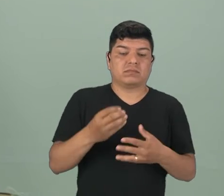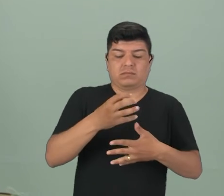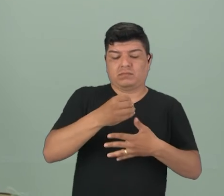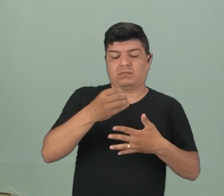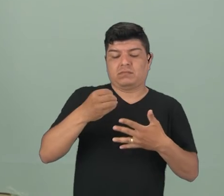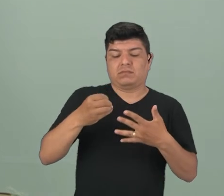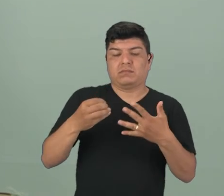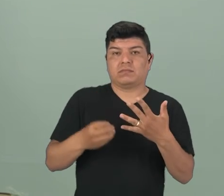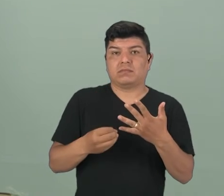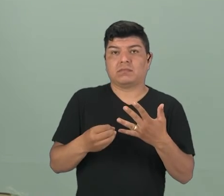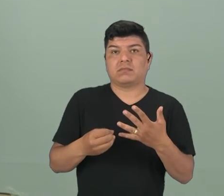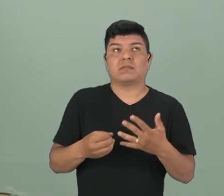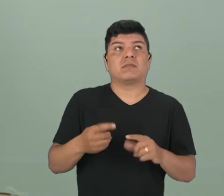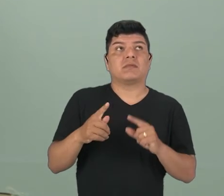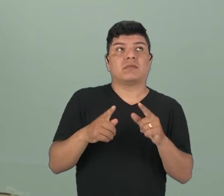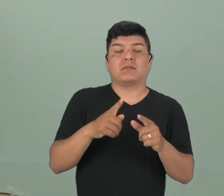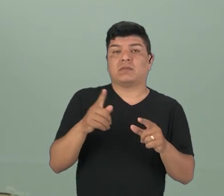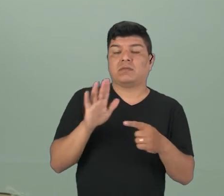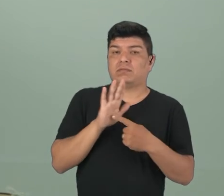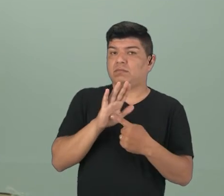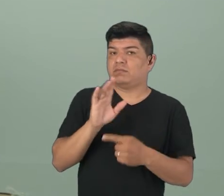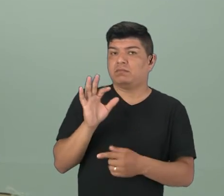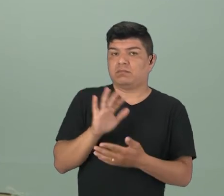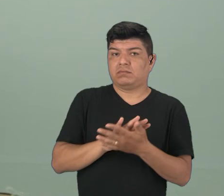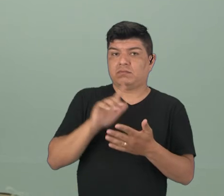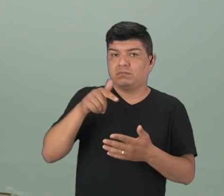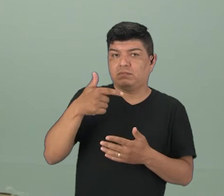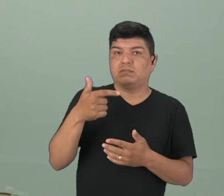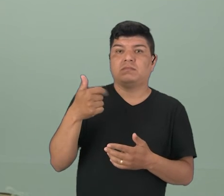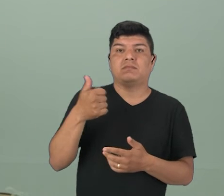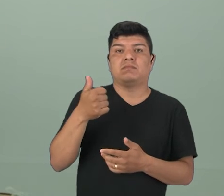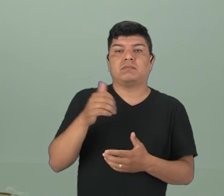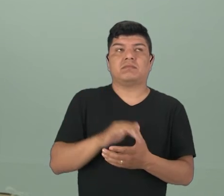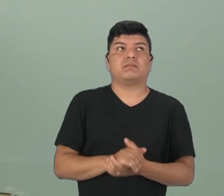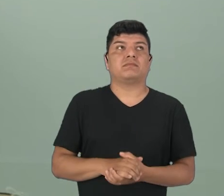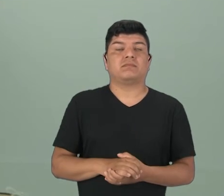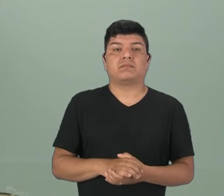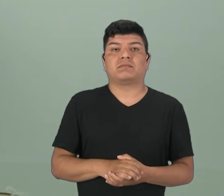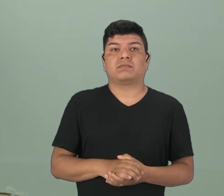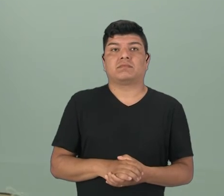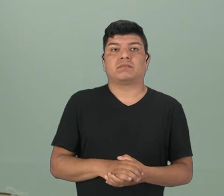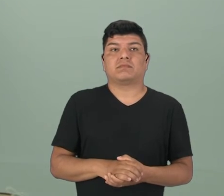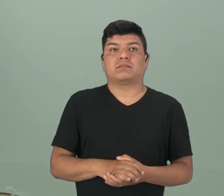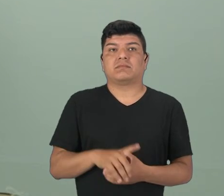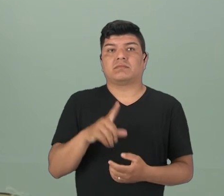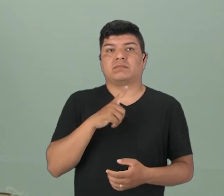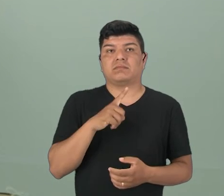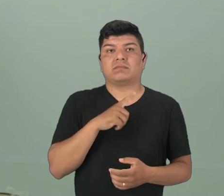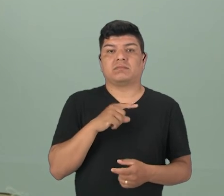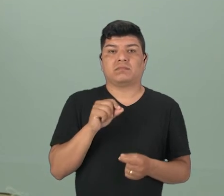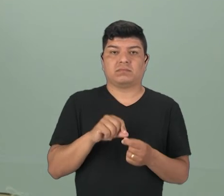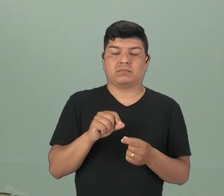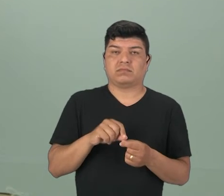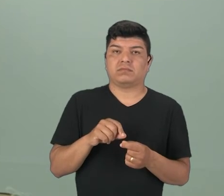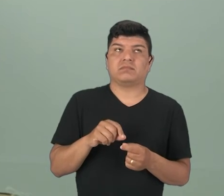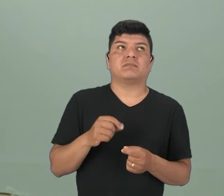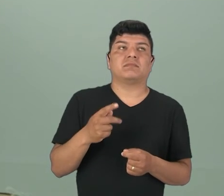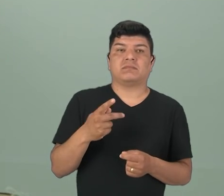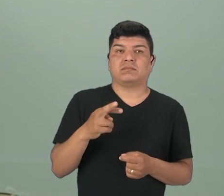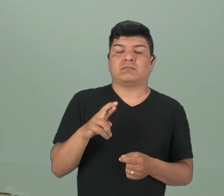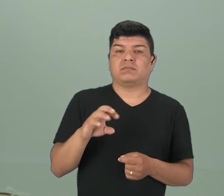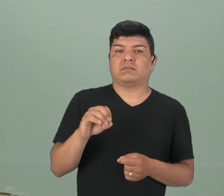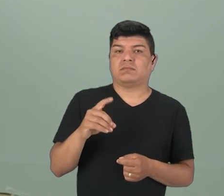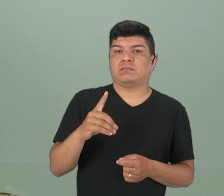coloquei os decompositores, que é o que ele falou aí também, ok? Então, olha só, tem os produtores, vamos fazer outra cadeia